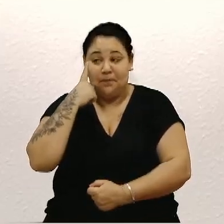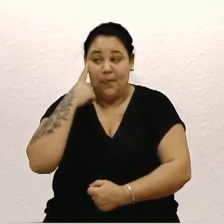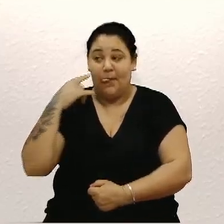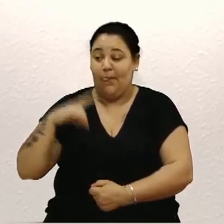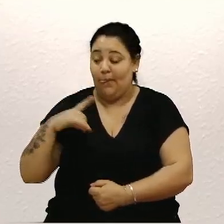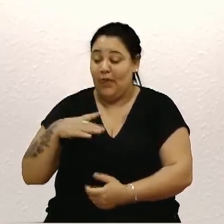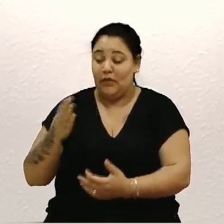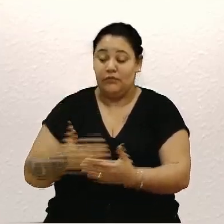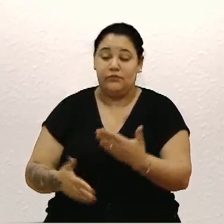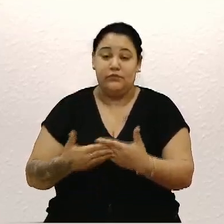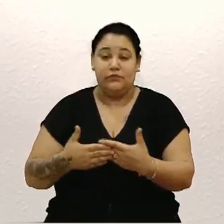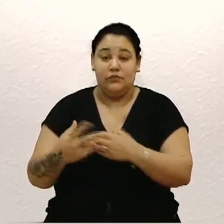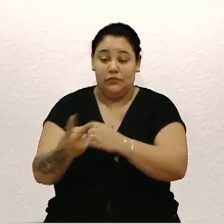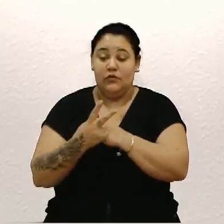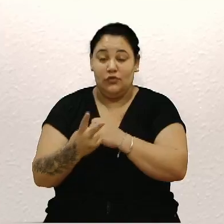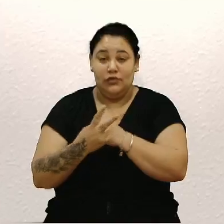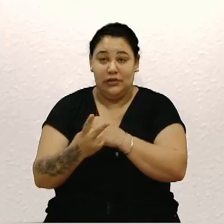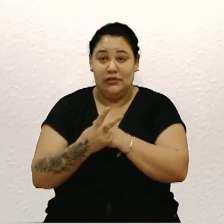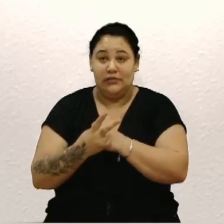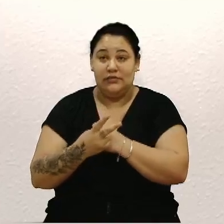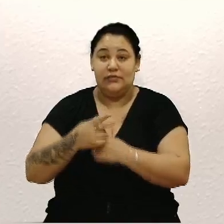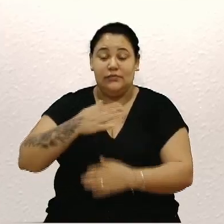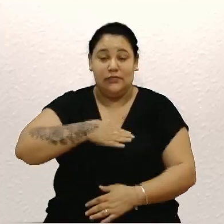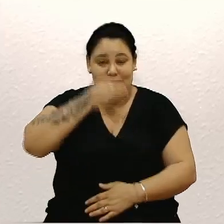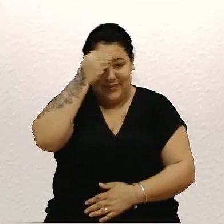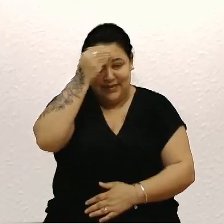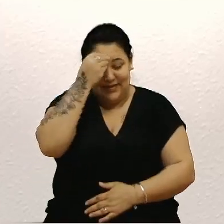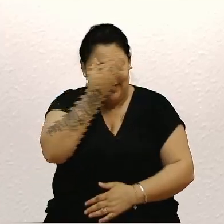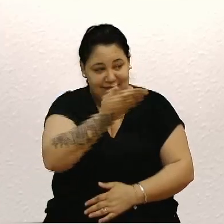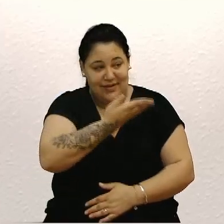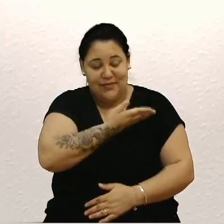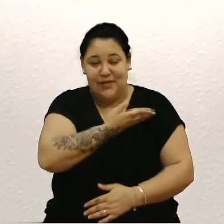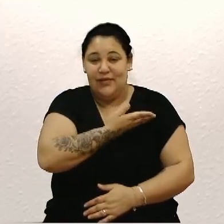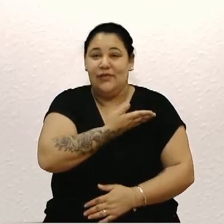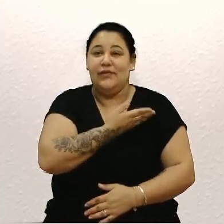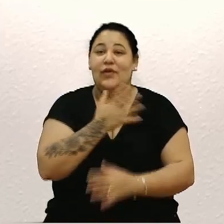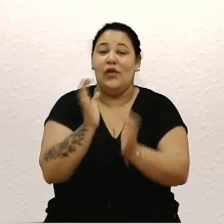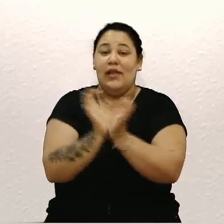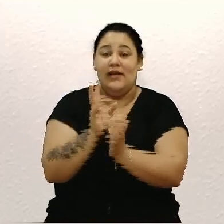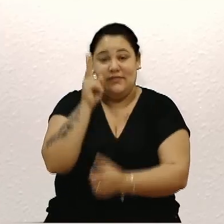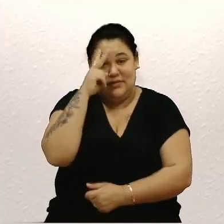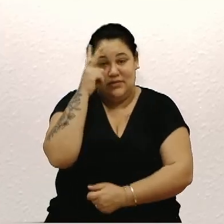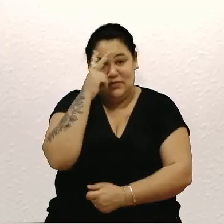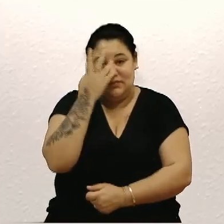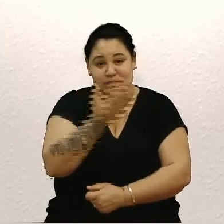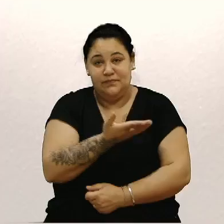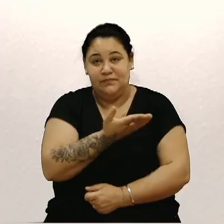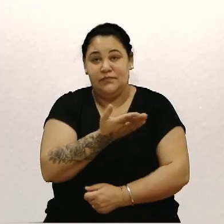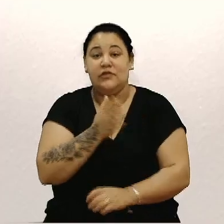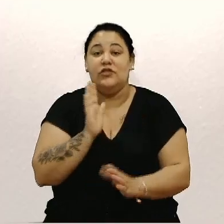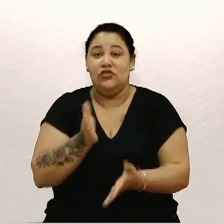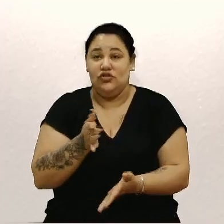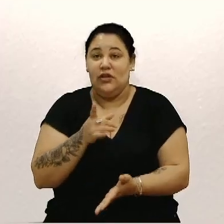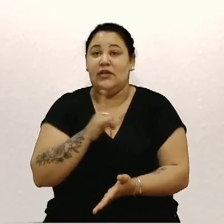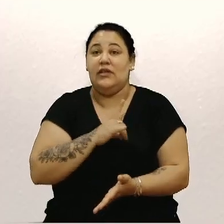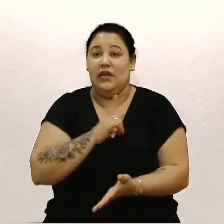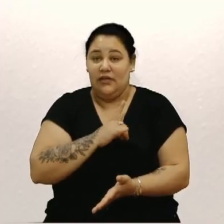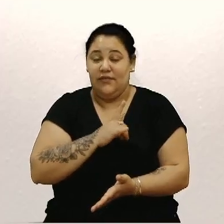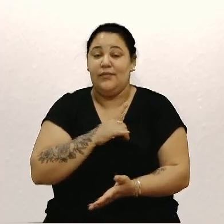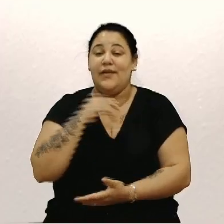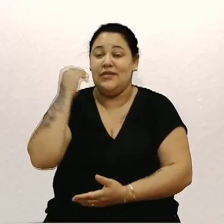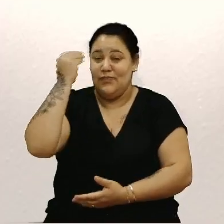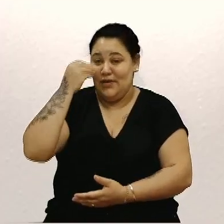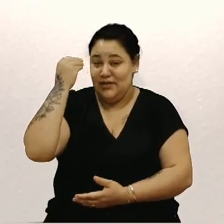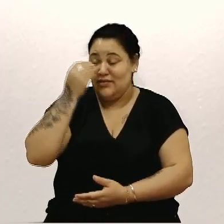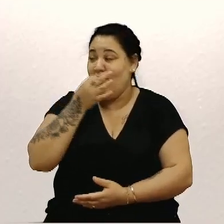os cuidados. Meu padrinho, meu amigo, meu colega vereador Velocino Ex já passou uma triste experiência